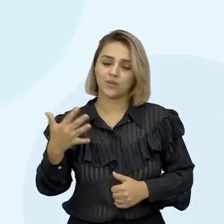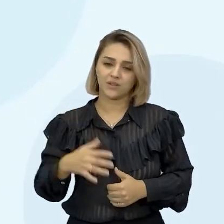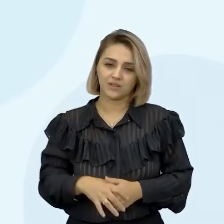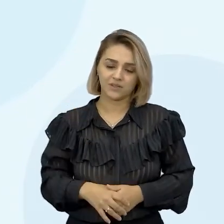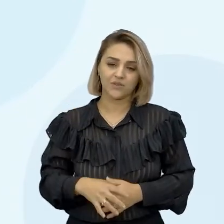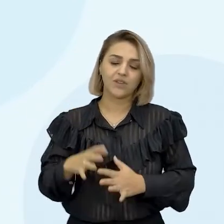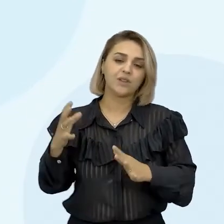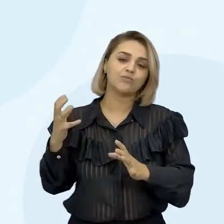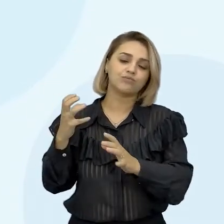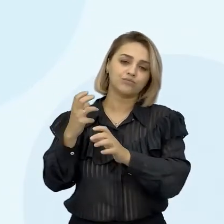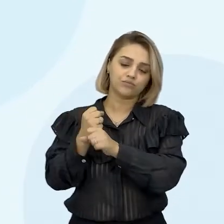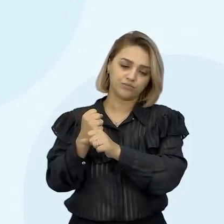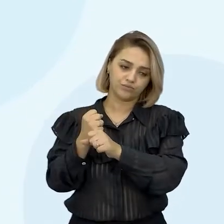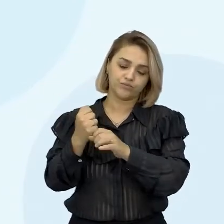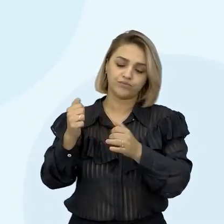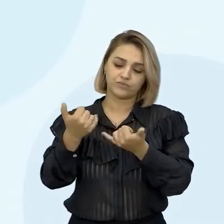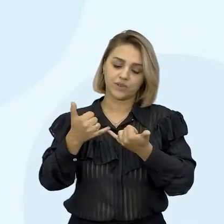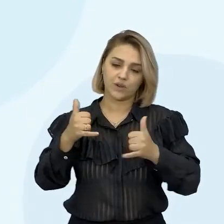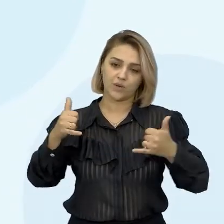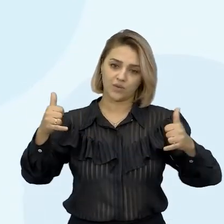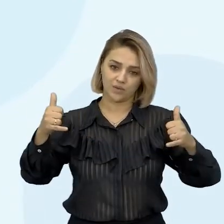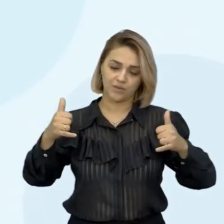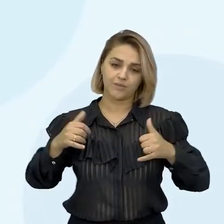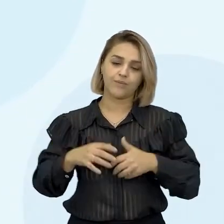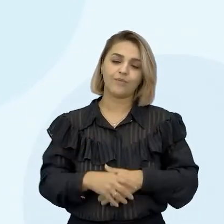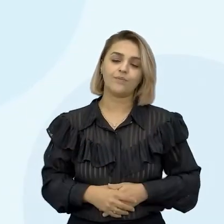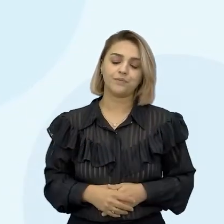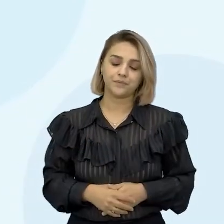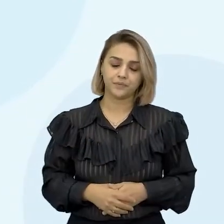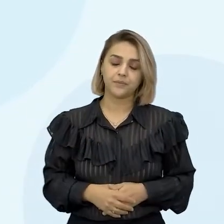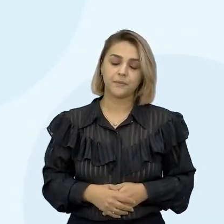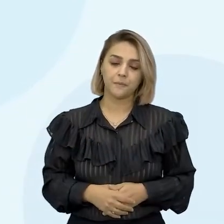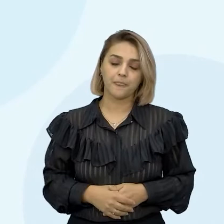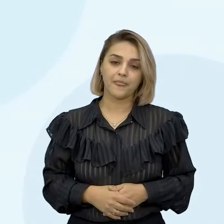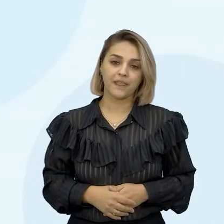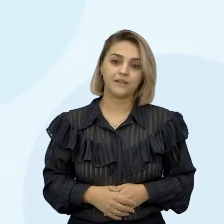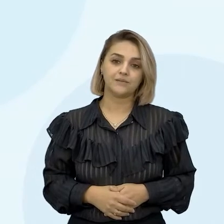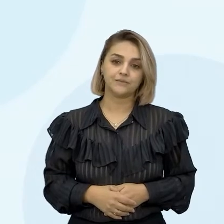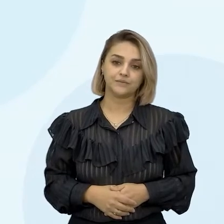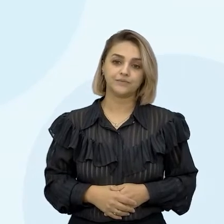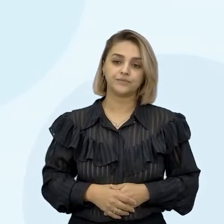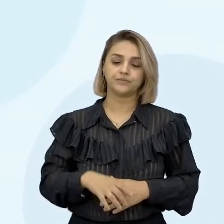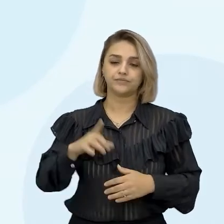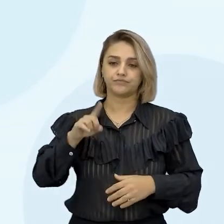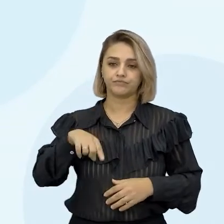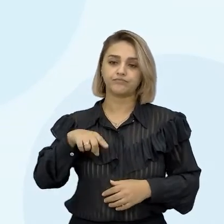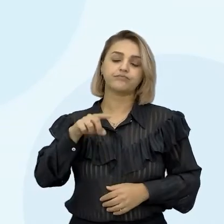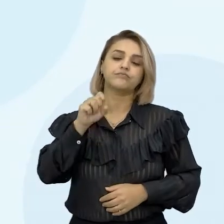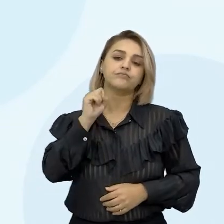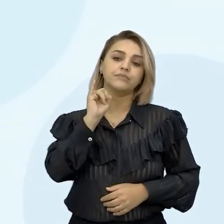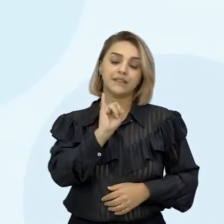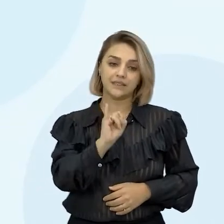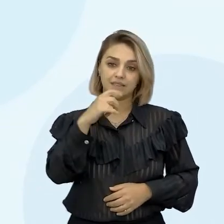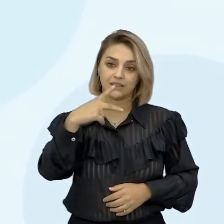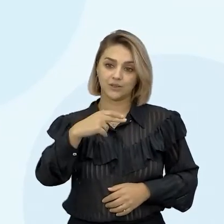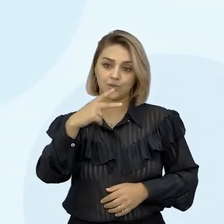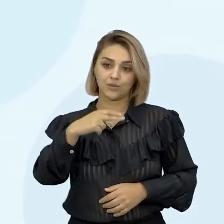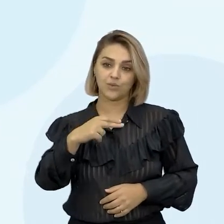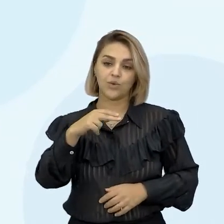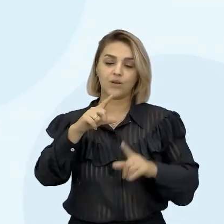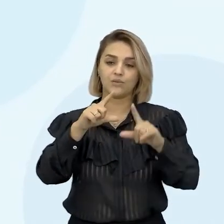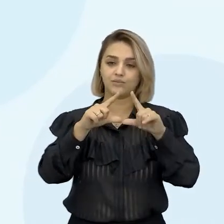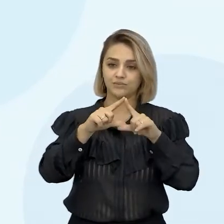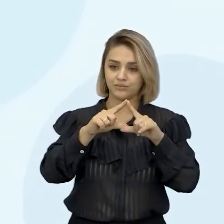então o cálculo da corrente elétrica o cálculo da corrente elétrica então é a quantidade de carga